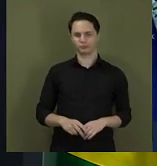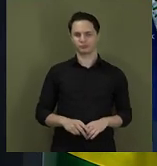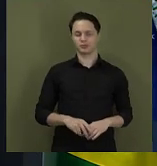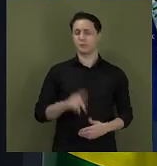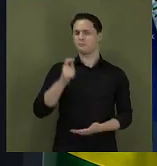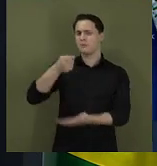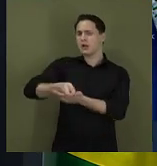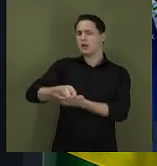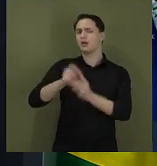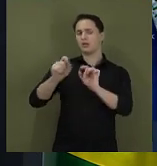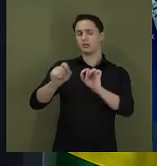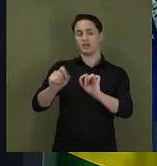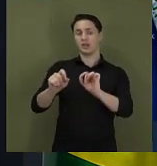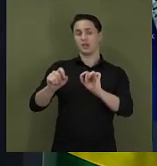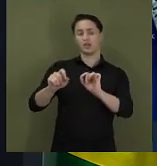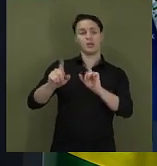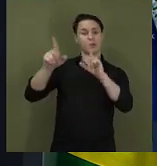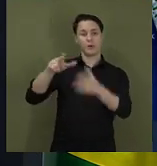pagassem de acordo com o que manda a lei.